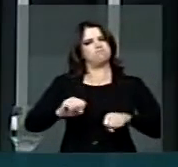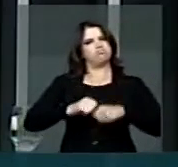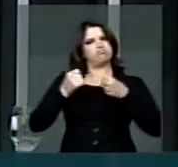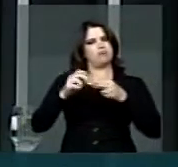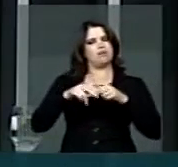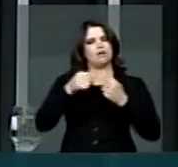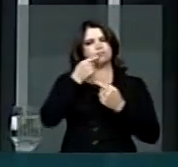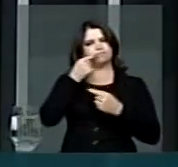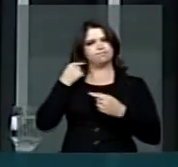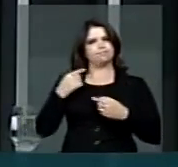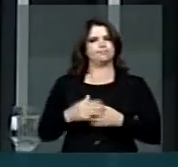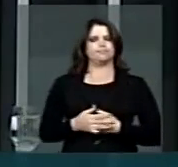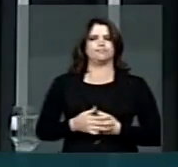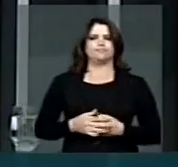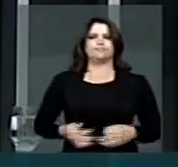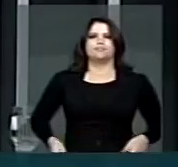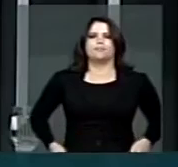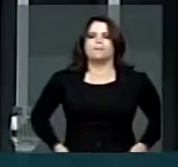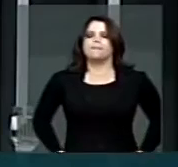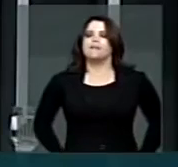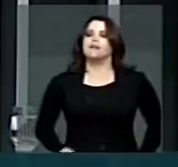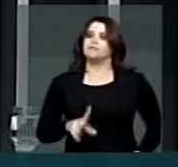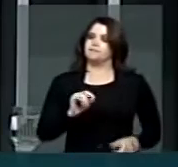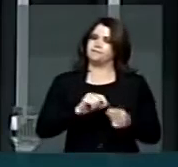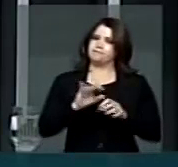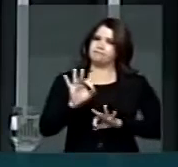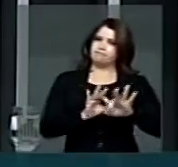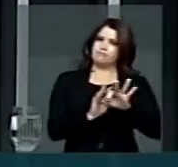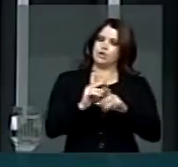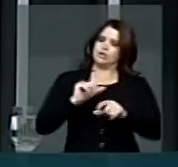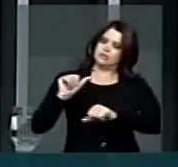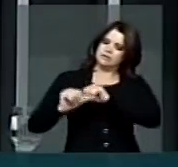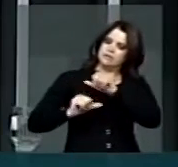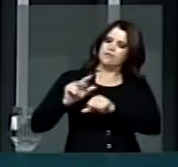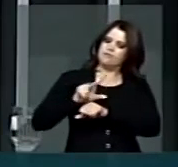tempo. É a realização de tais